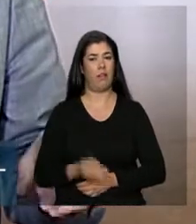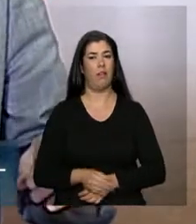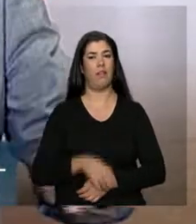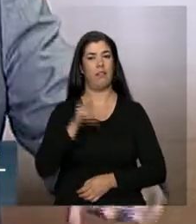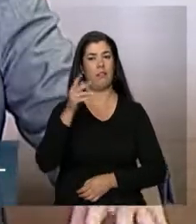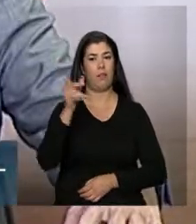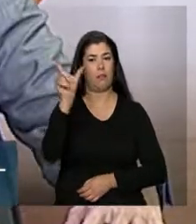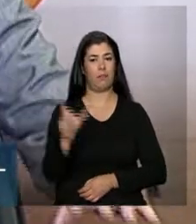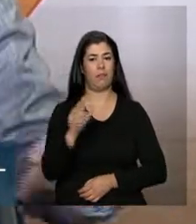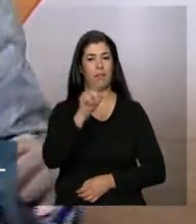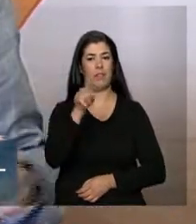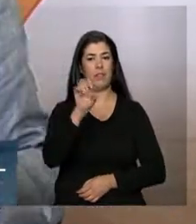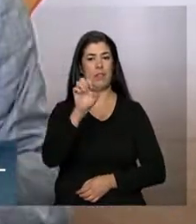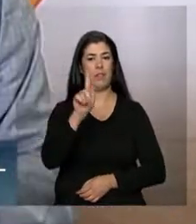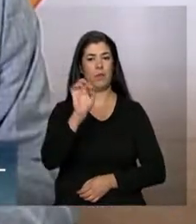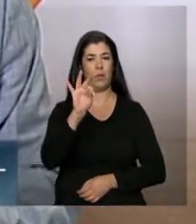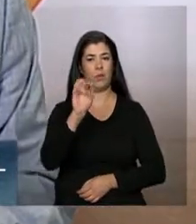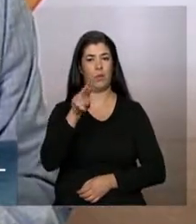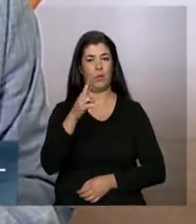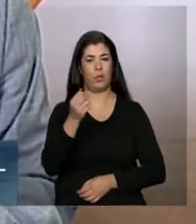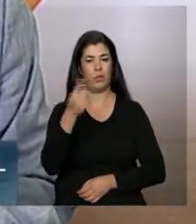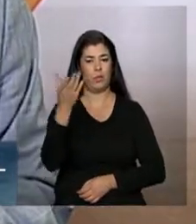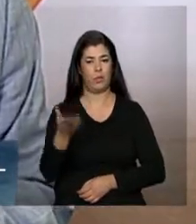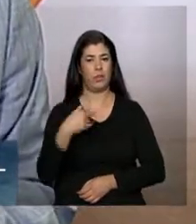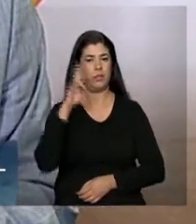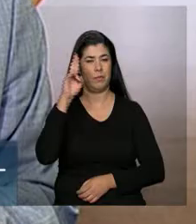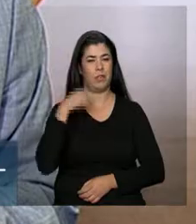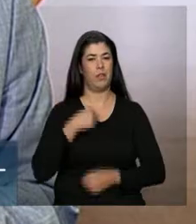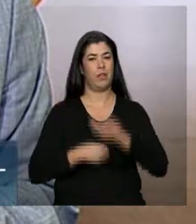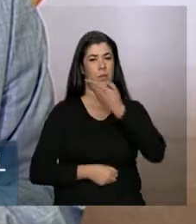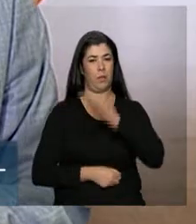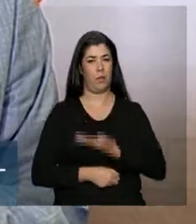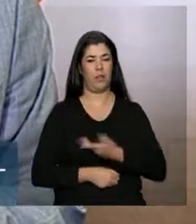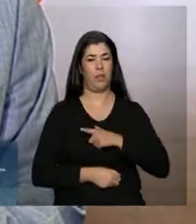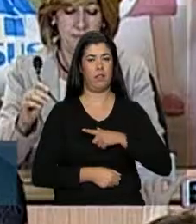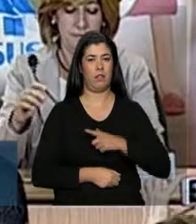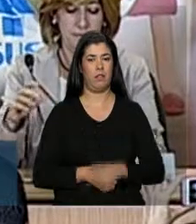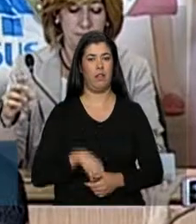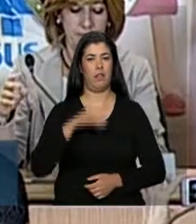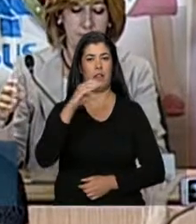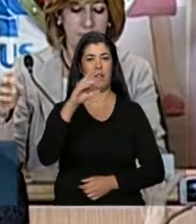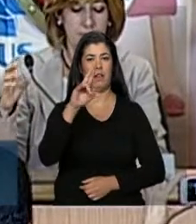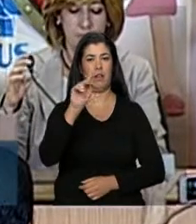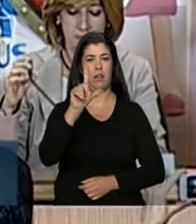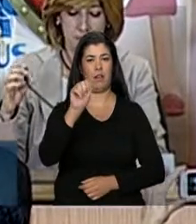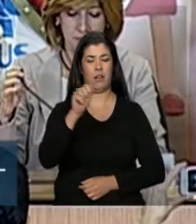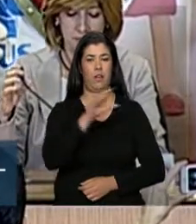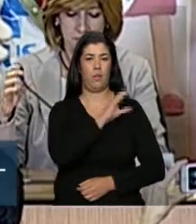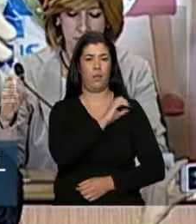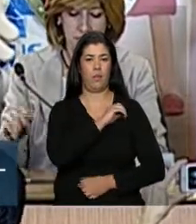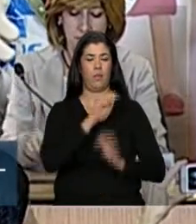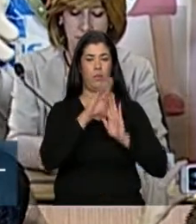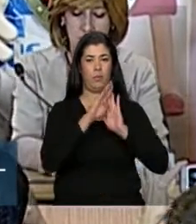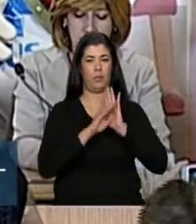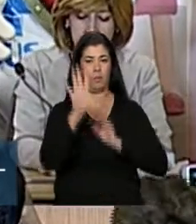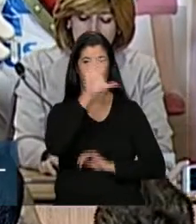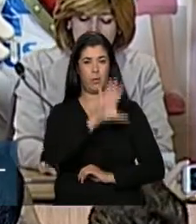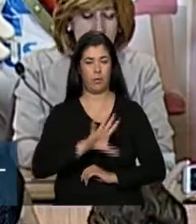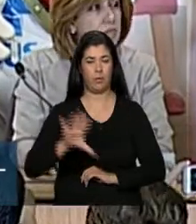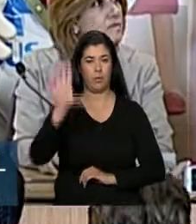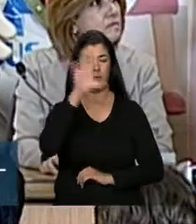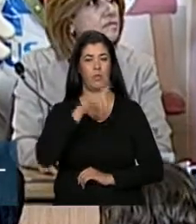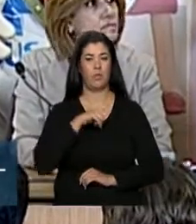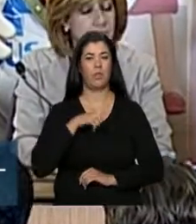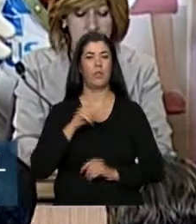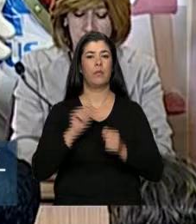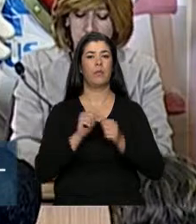né? Então eu vou passar para a Carla Domingues, que é a nossa coordenadora do Programa Nacional de Vacinação, de Imunização,